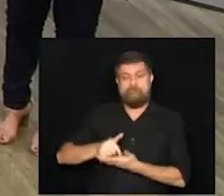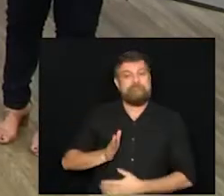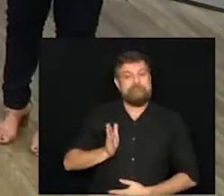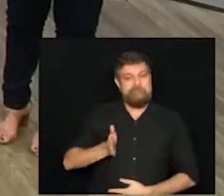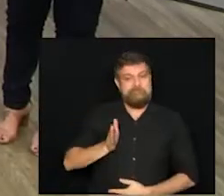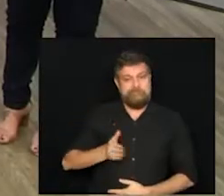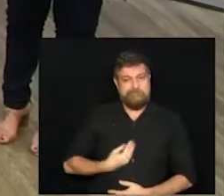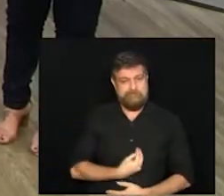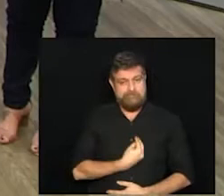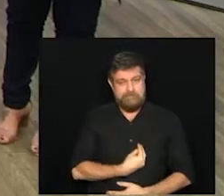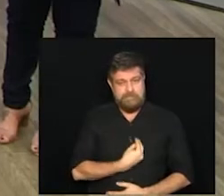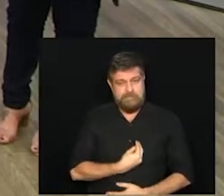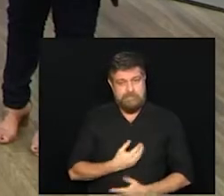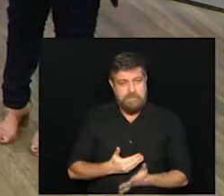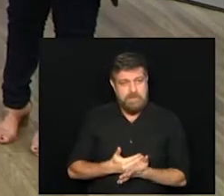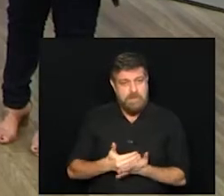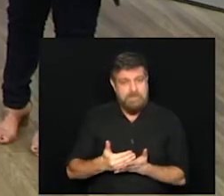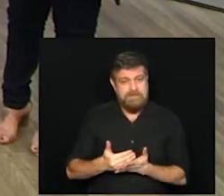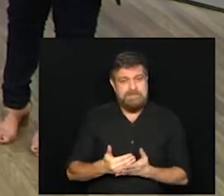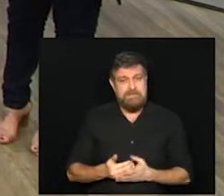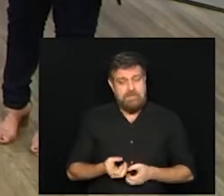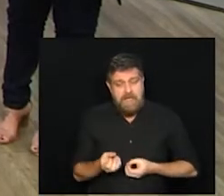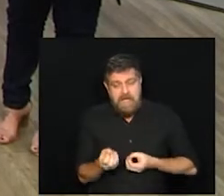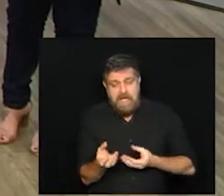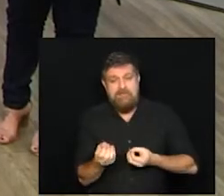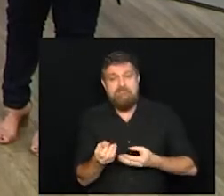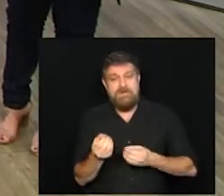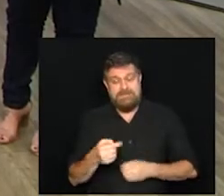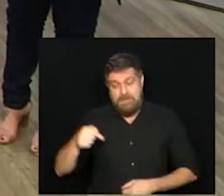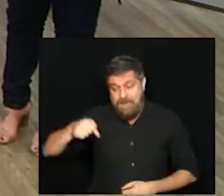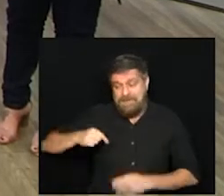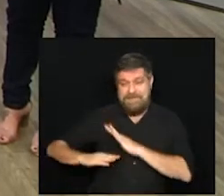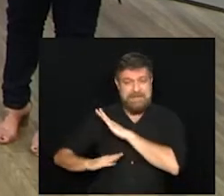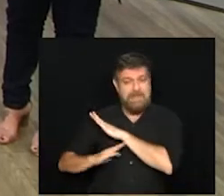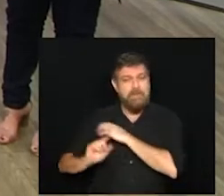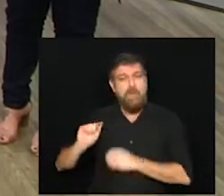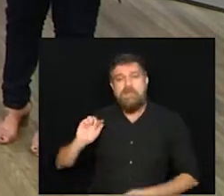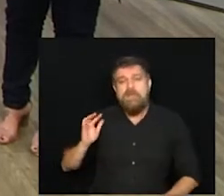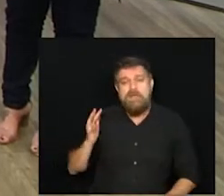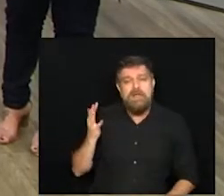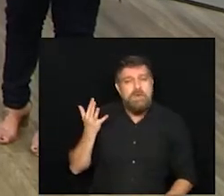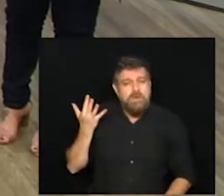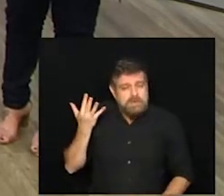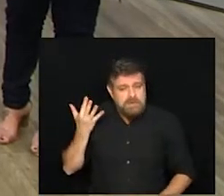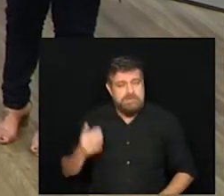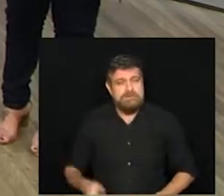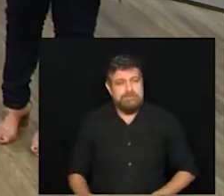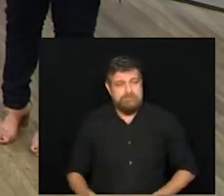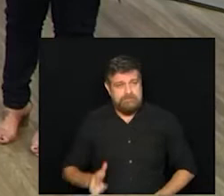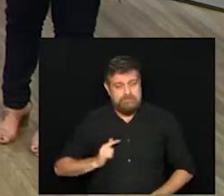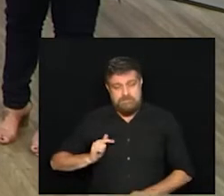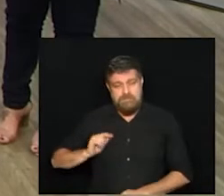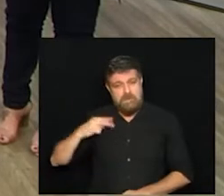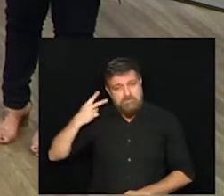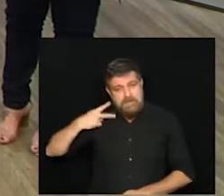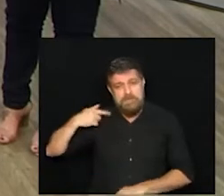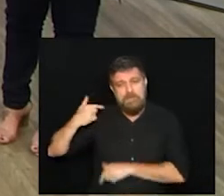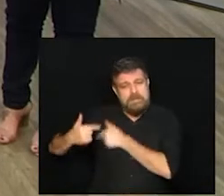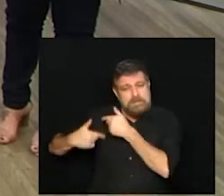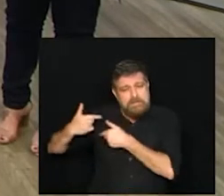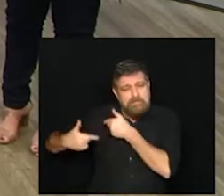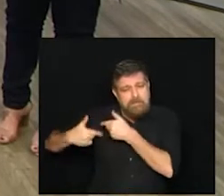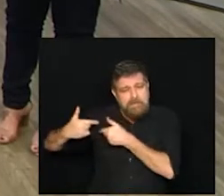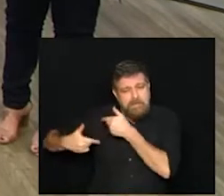nossos estúdios hoje nós começamos com as notícias do Legislativo do que acontece aqui na câmara de Campinas o trabalho dos